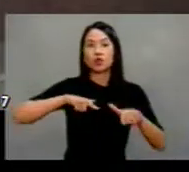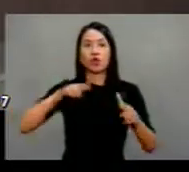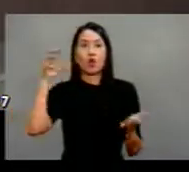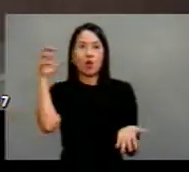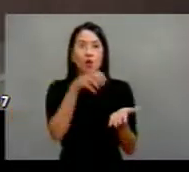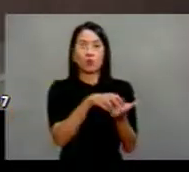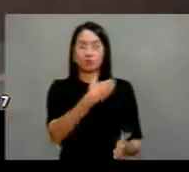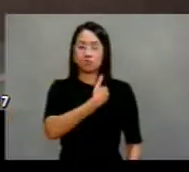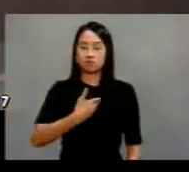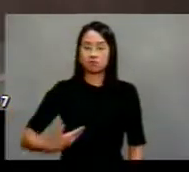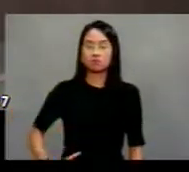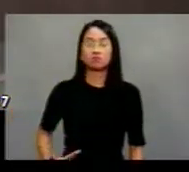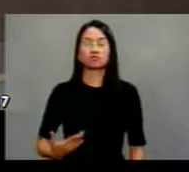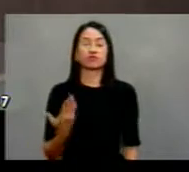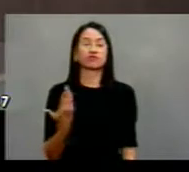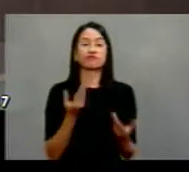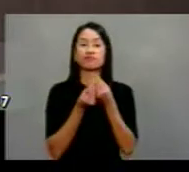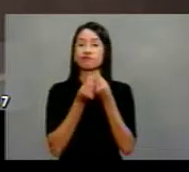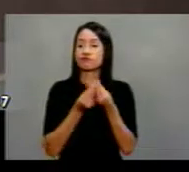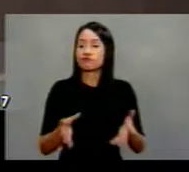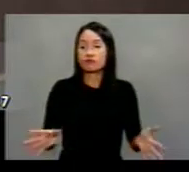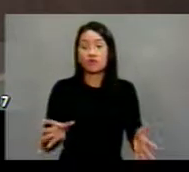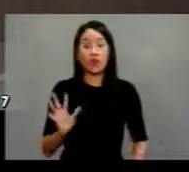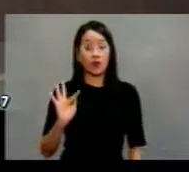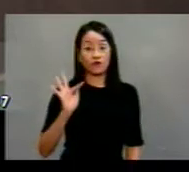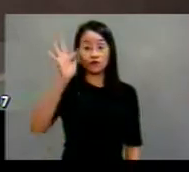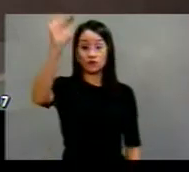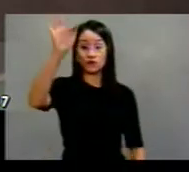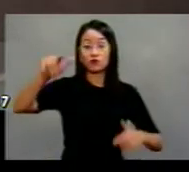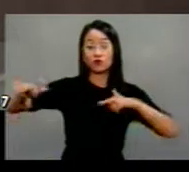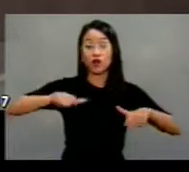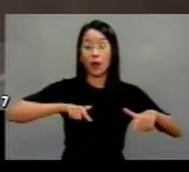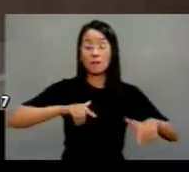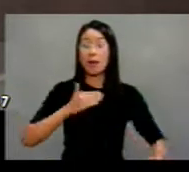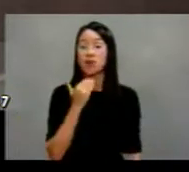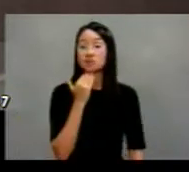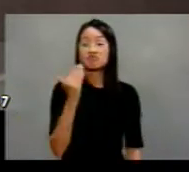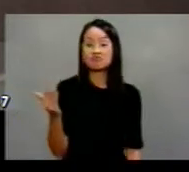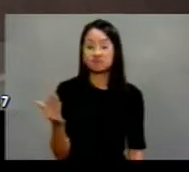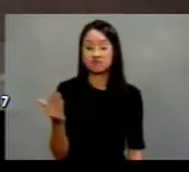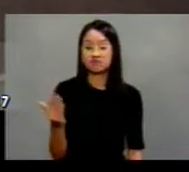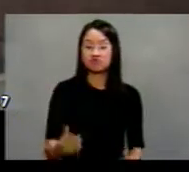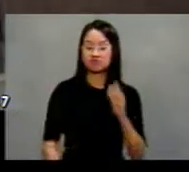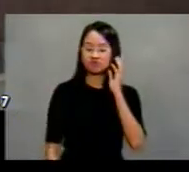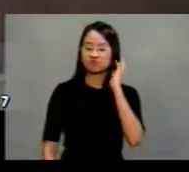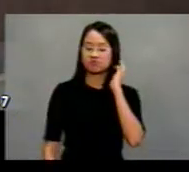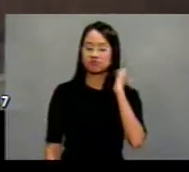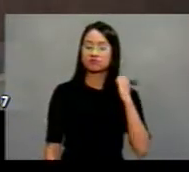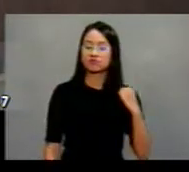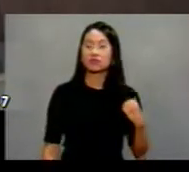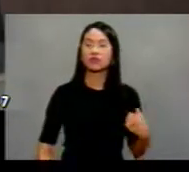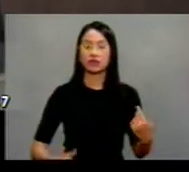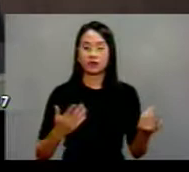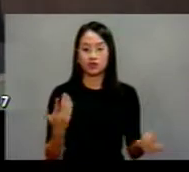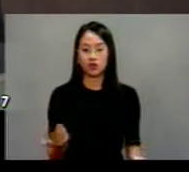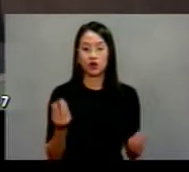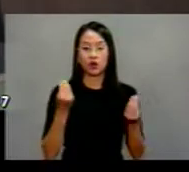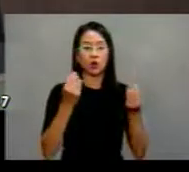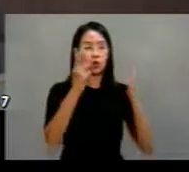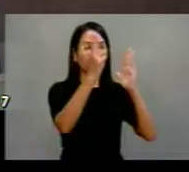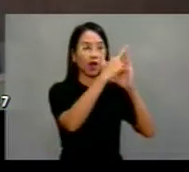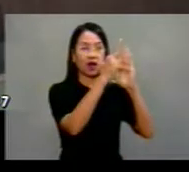em especial, as novas gerações de trabalhadores. Não há nada nesta